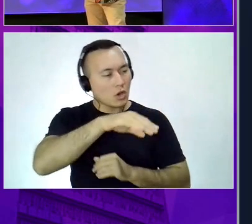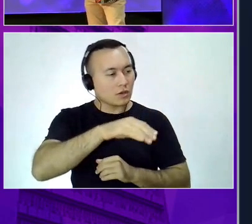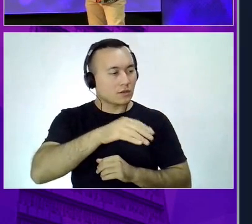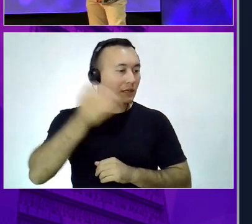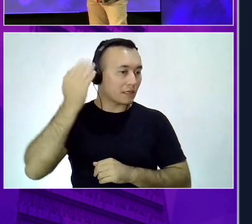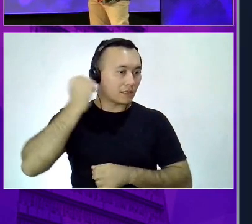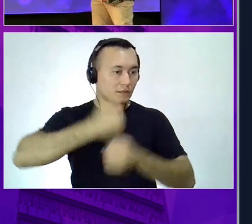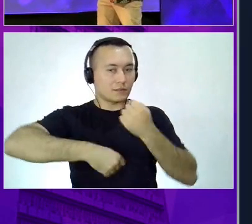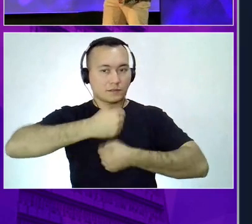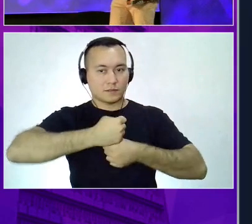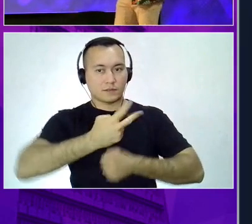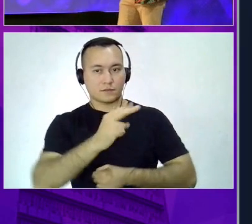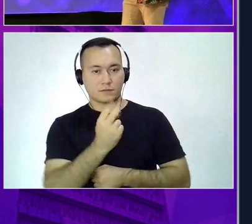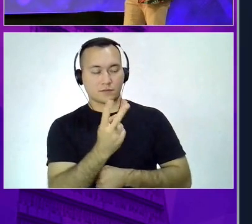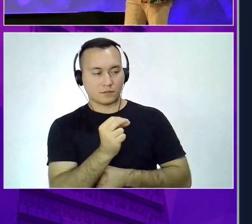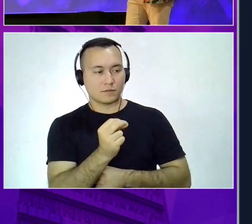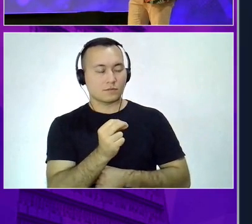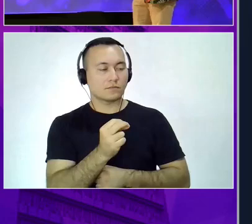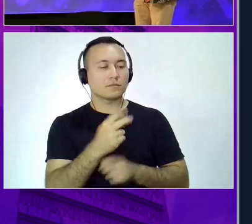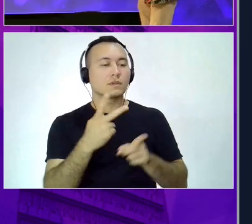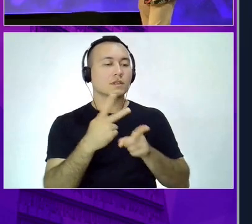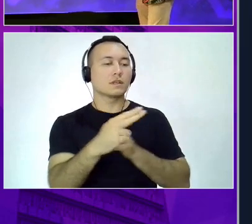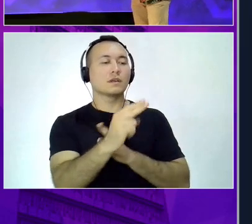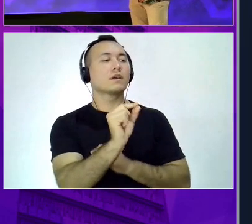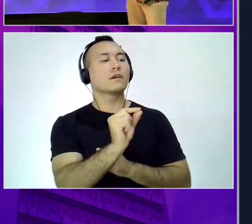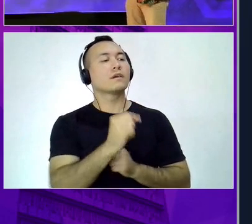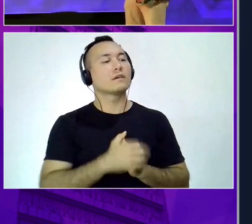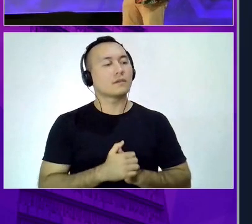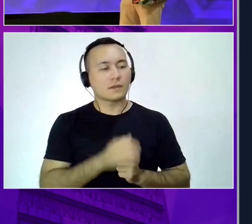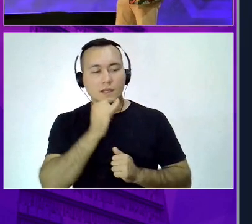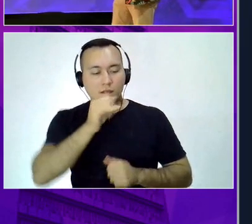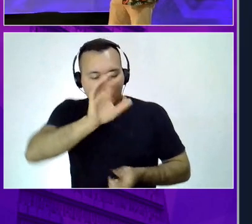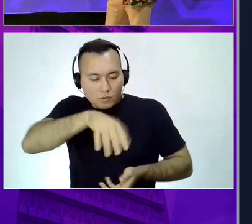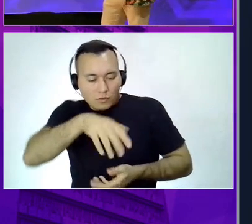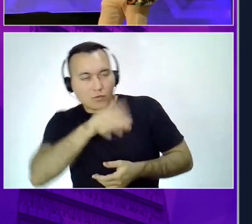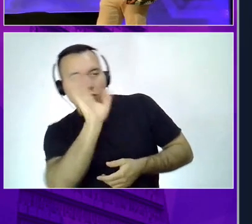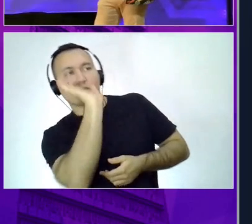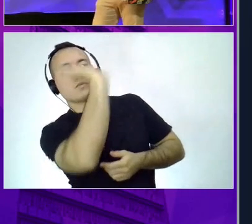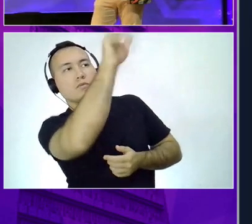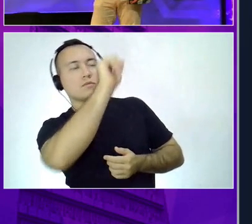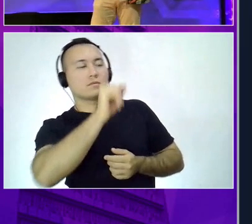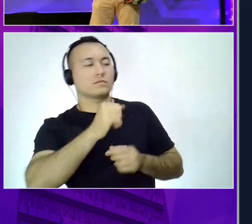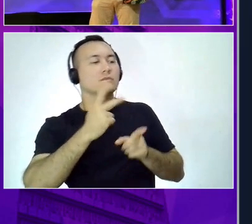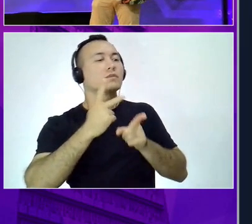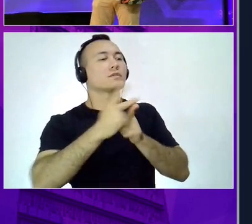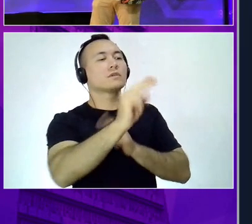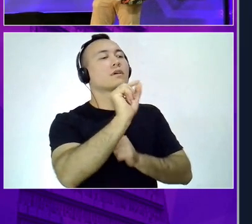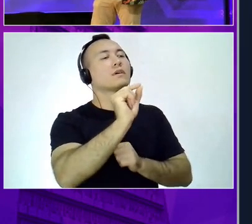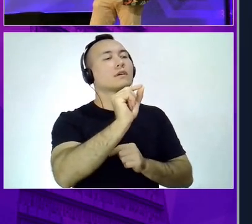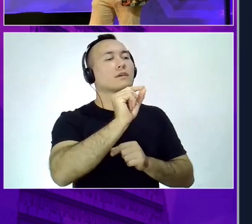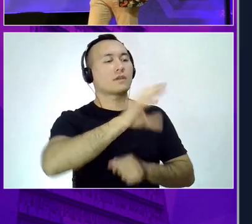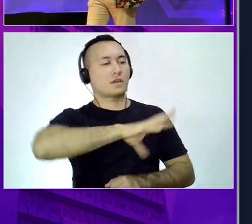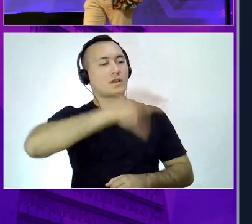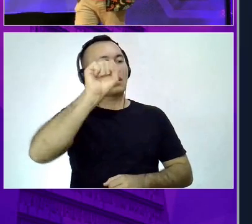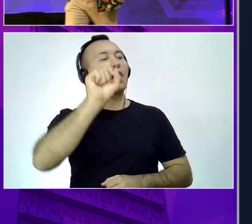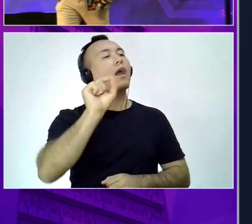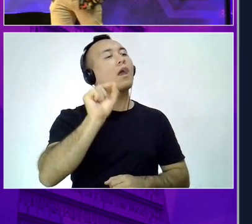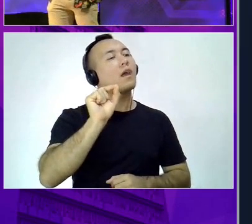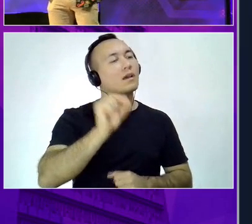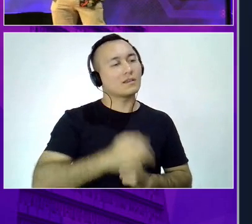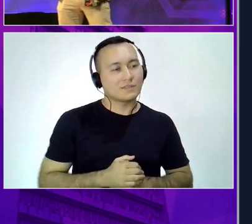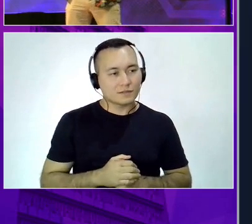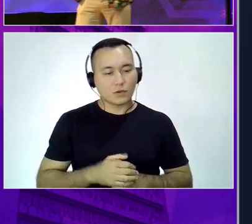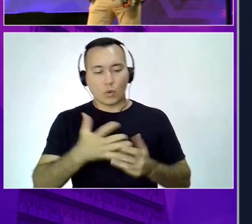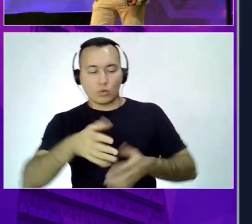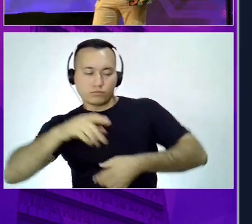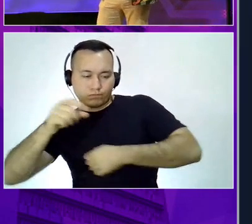Angeles Dodgers, no caso isso aqui acho que é basquetebol. Eu sou muito, como programador, eu sou ótimo. Oi? É de beisebol, né? Você vê